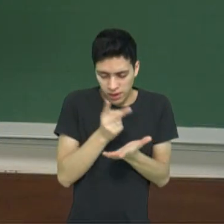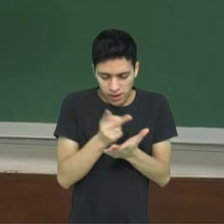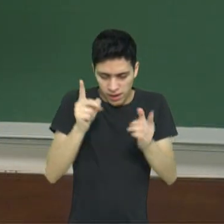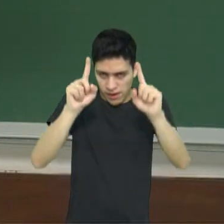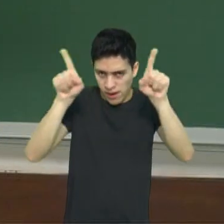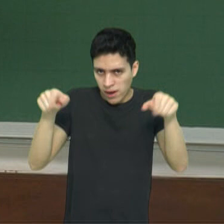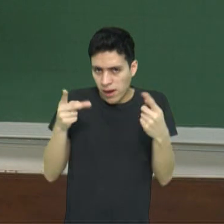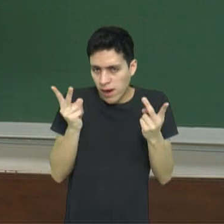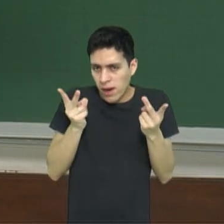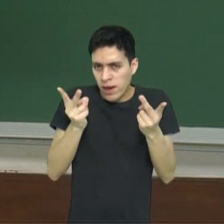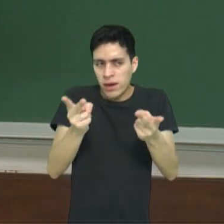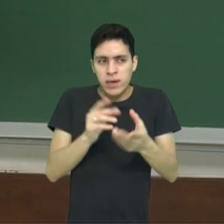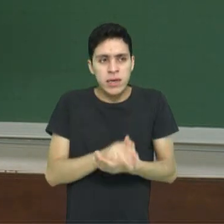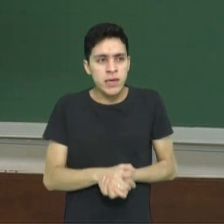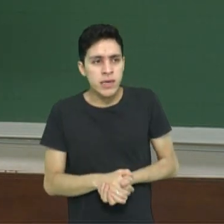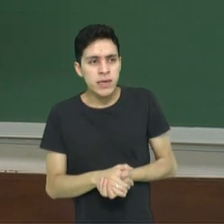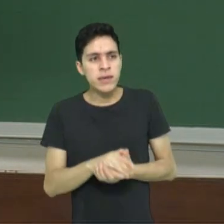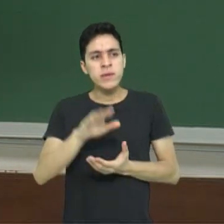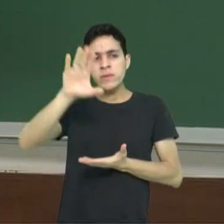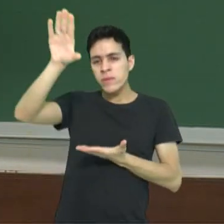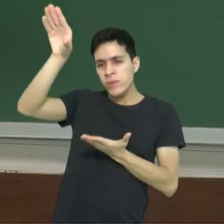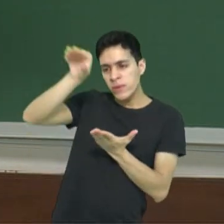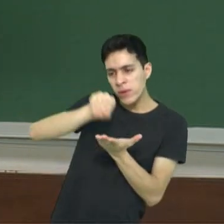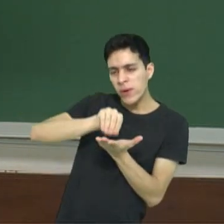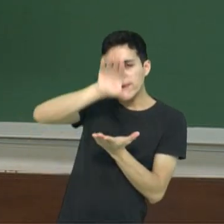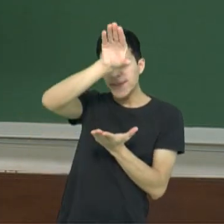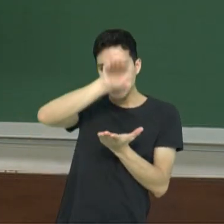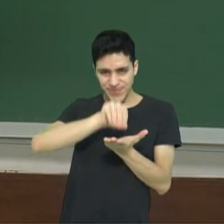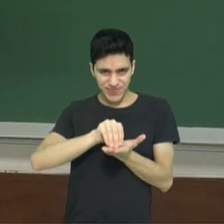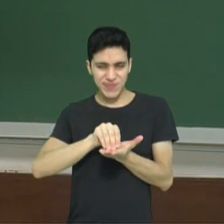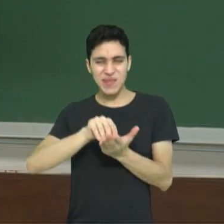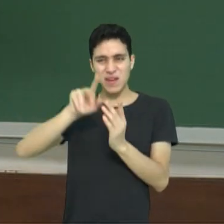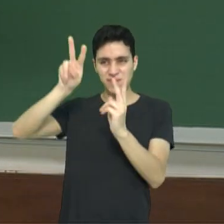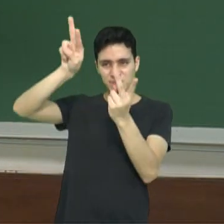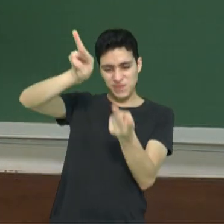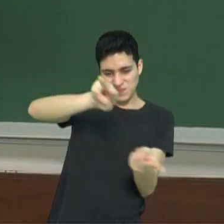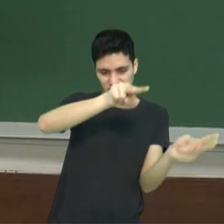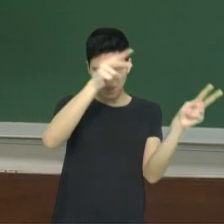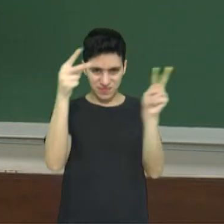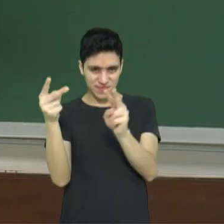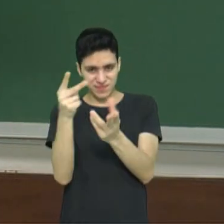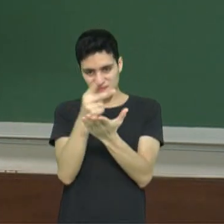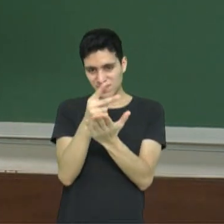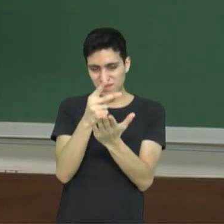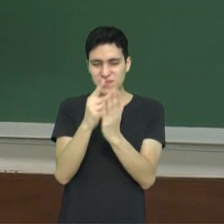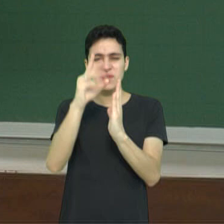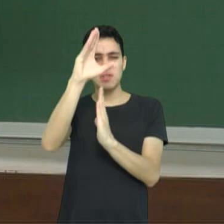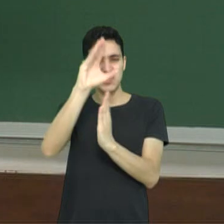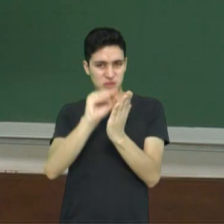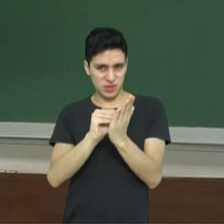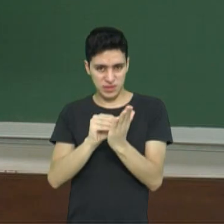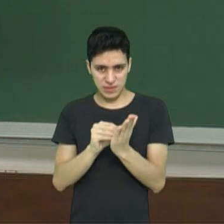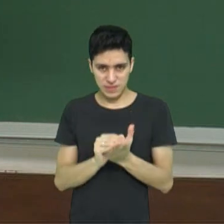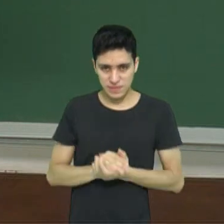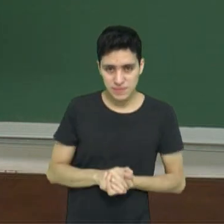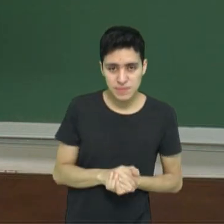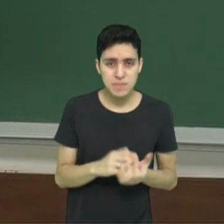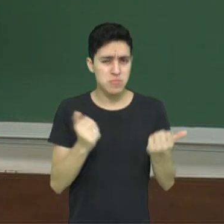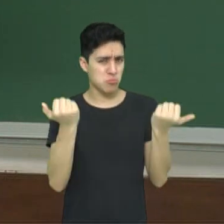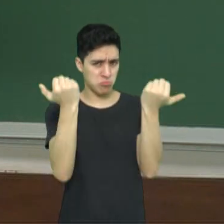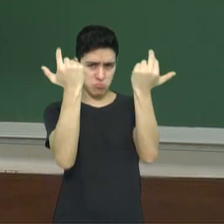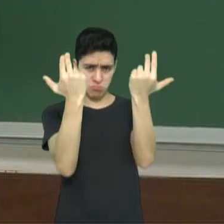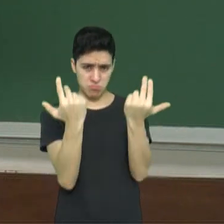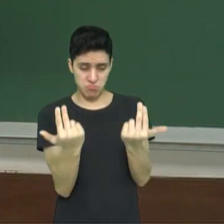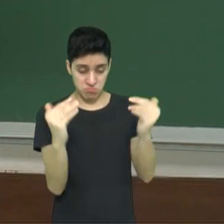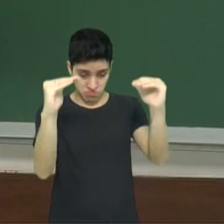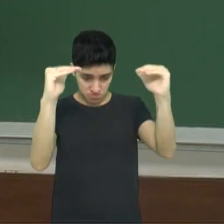tá bom? Sempre. E copia o resto, ó. Ctrl C, Ctrl V da tua equaçãozinha, ó. Copia tudo. Aí, na próxima linha,